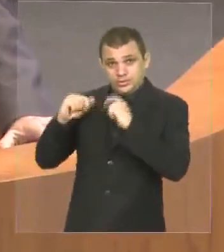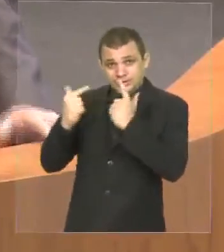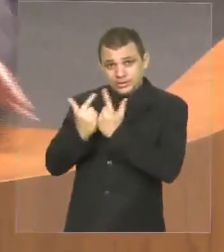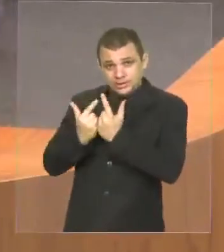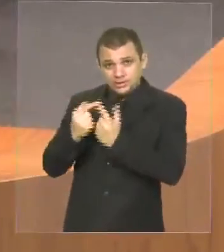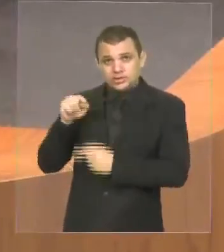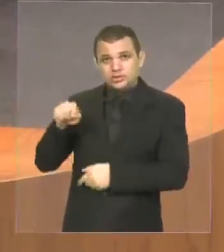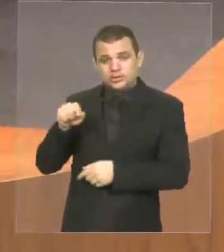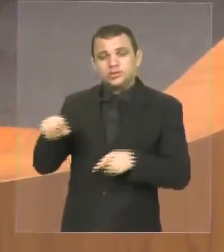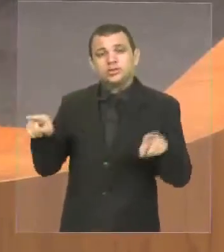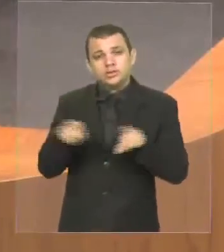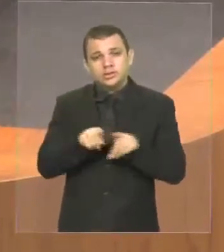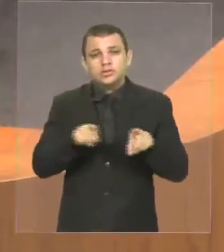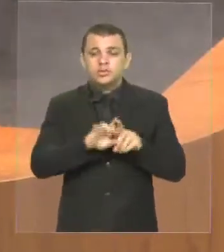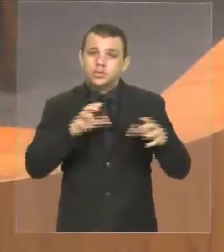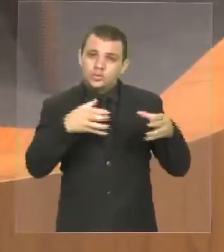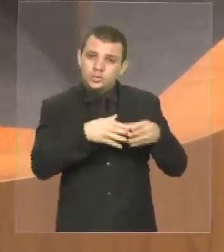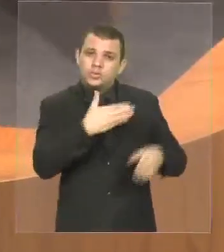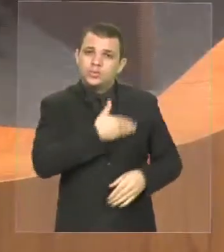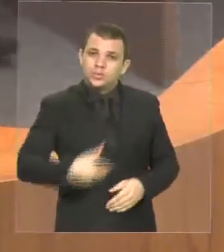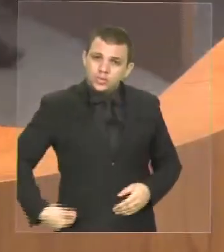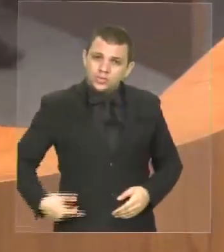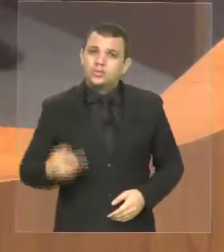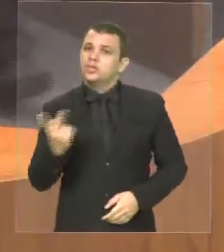executivo têm que tomar uma posição.